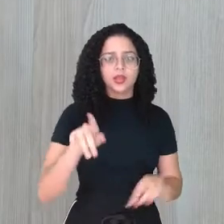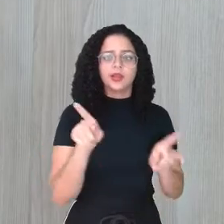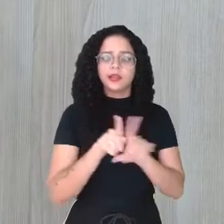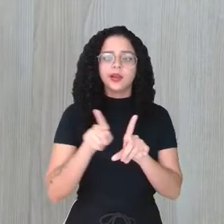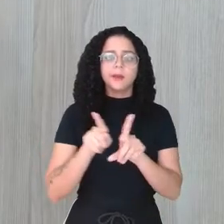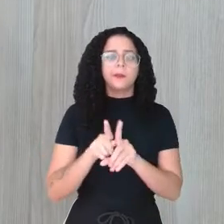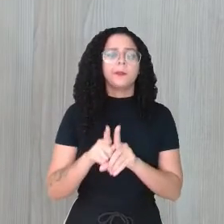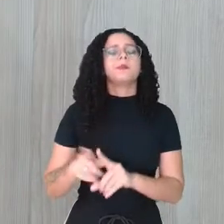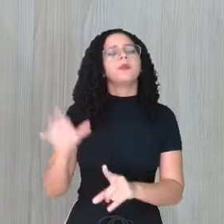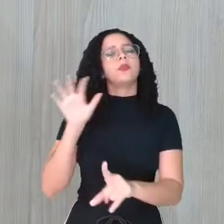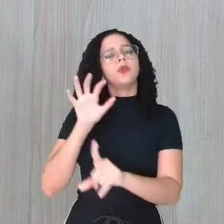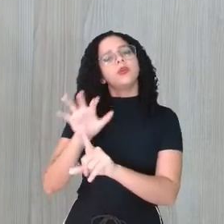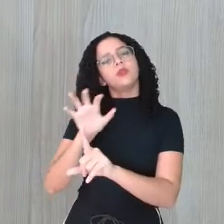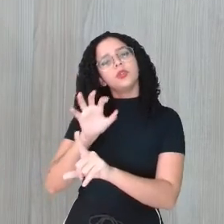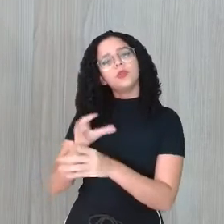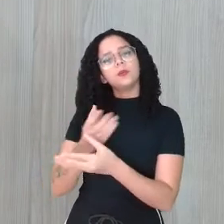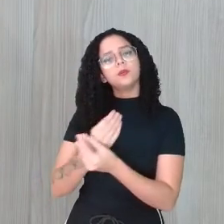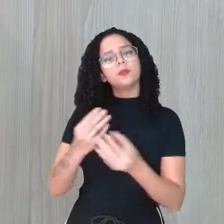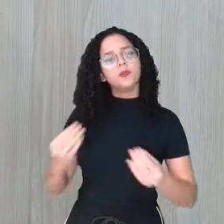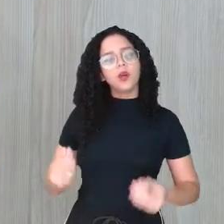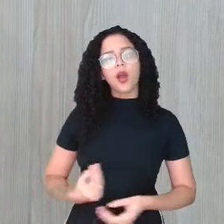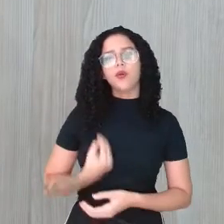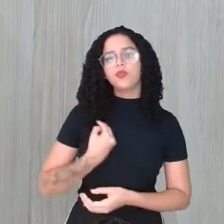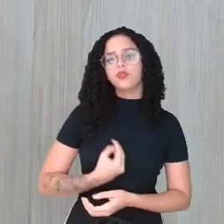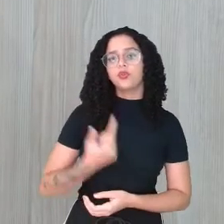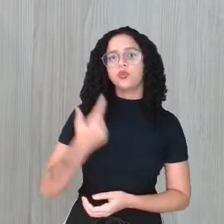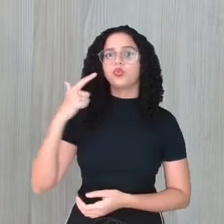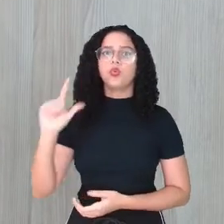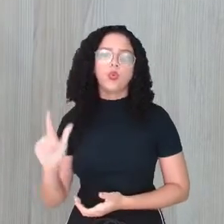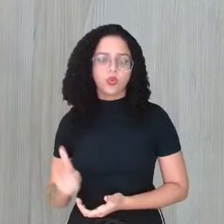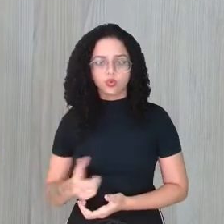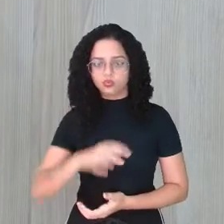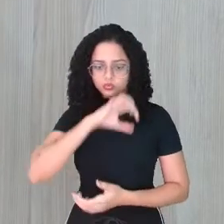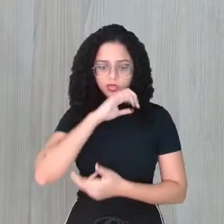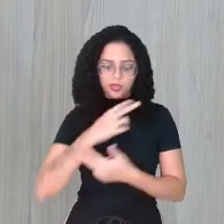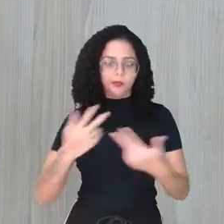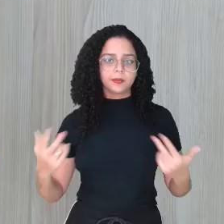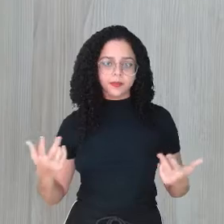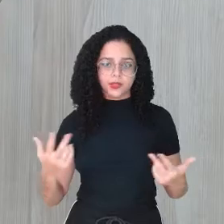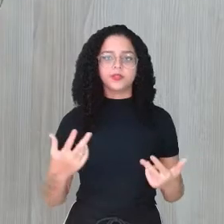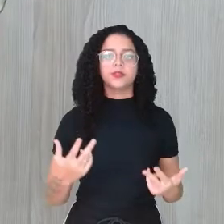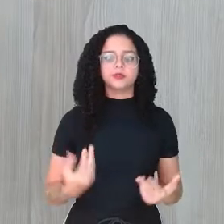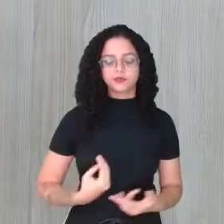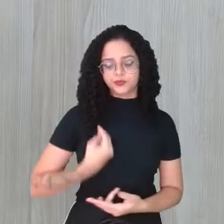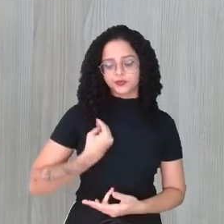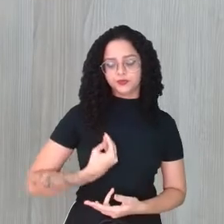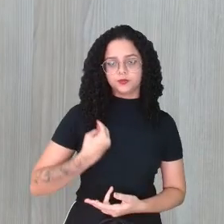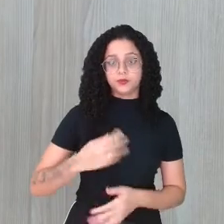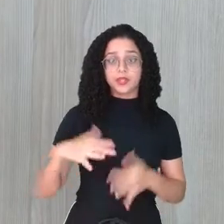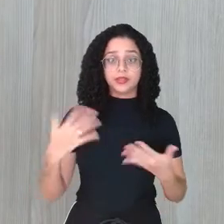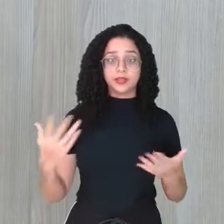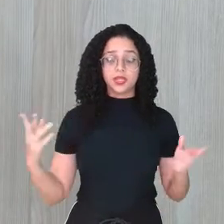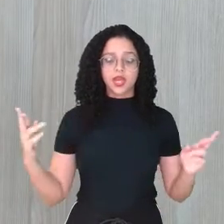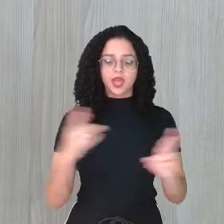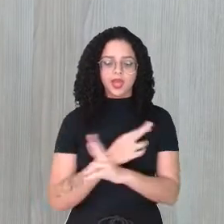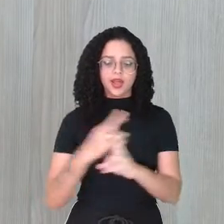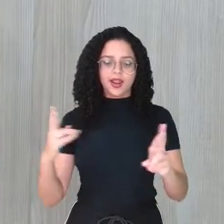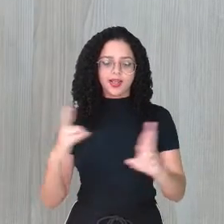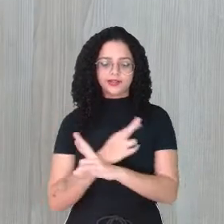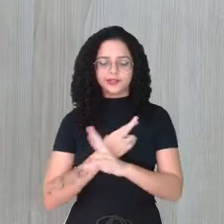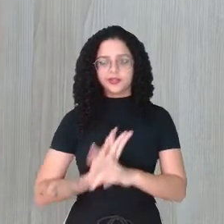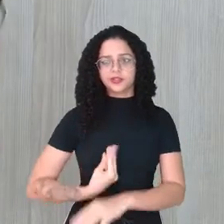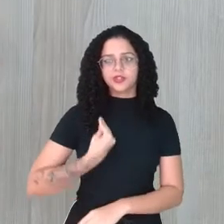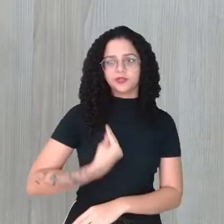influencia muito a vida dos outros seres vivos, né? Então, é essa relação aí dos seres